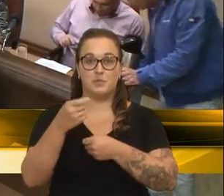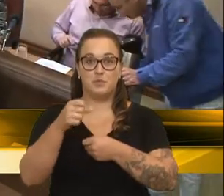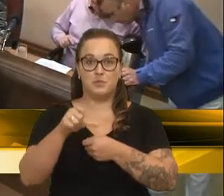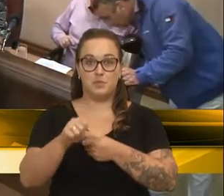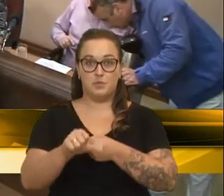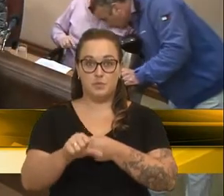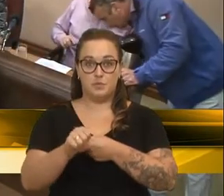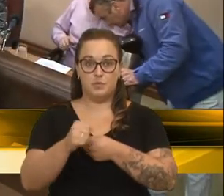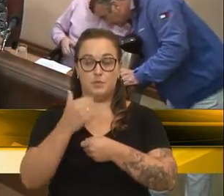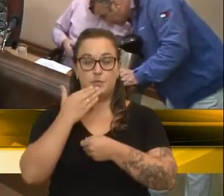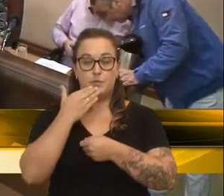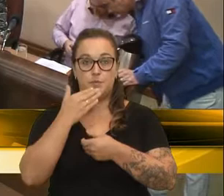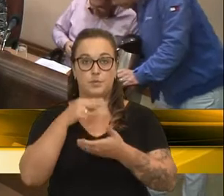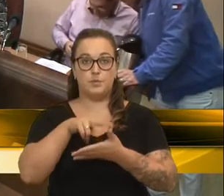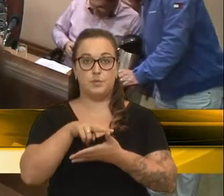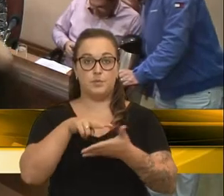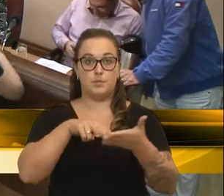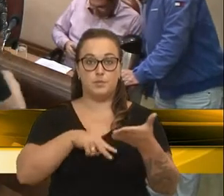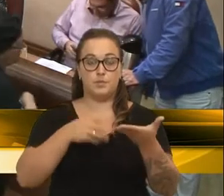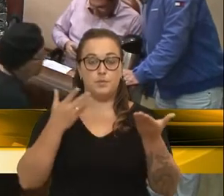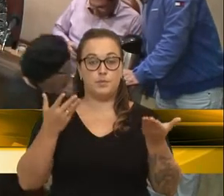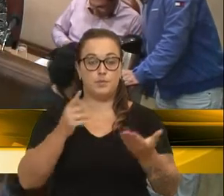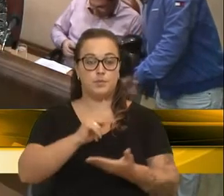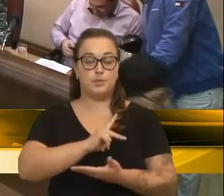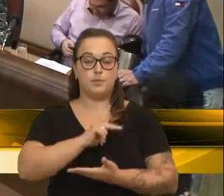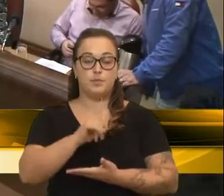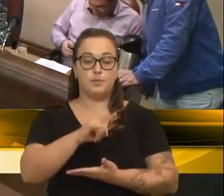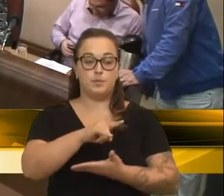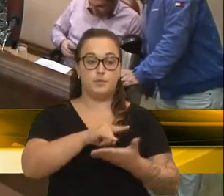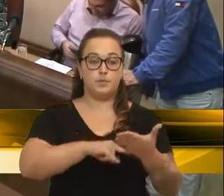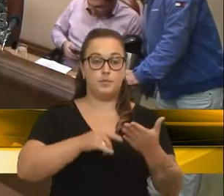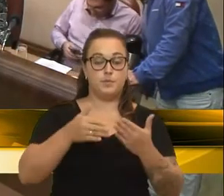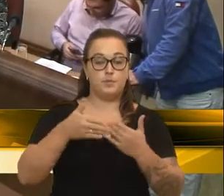que solicitamos a leitura. Pois não, senhor presidente. Documento externo